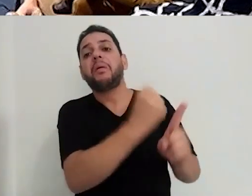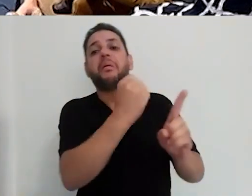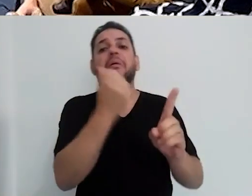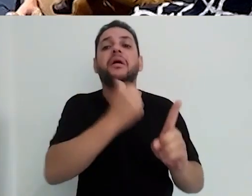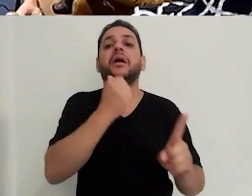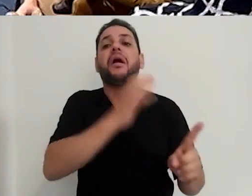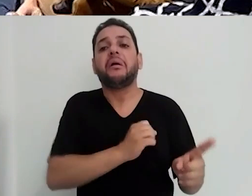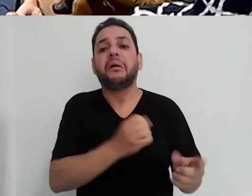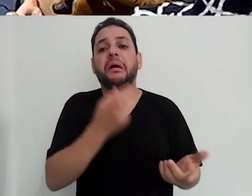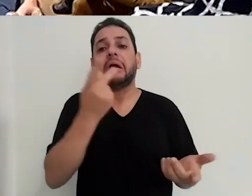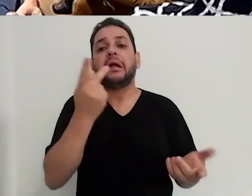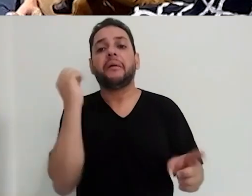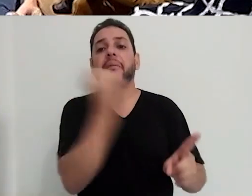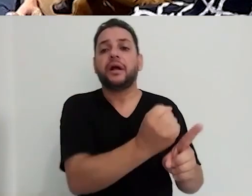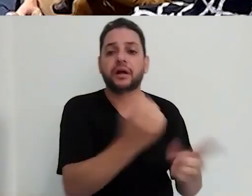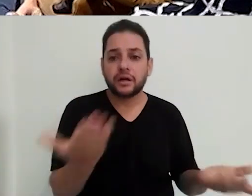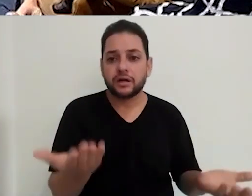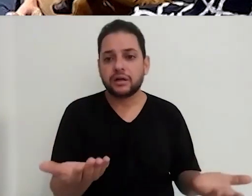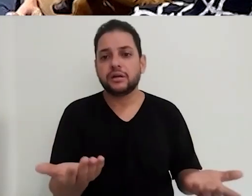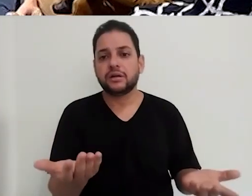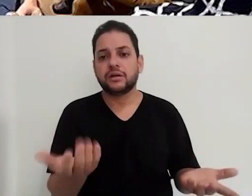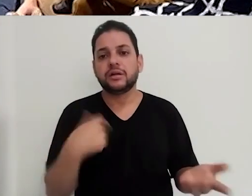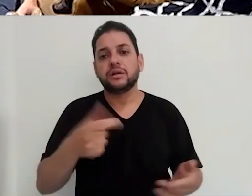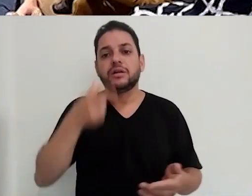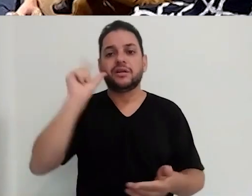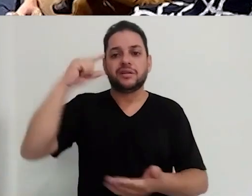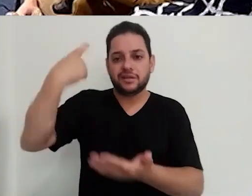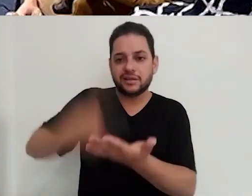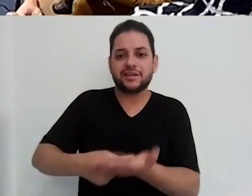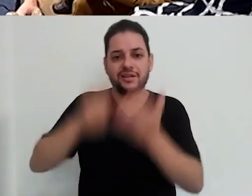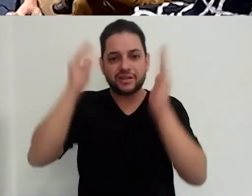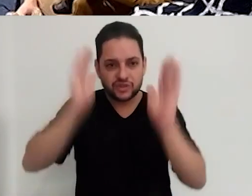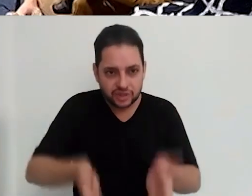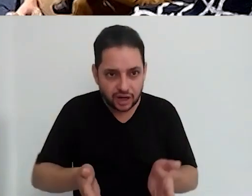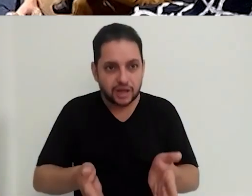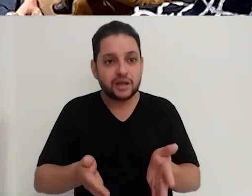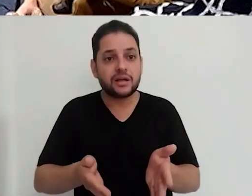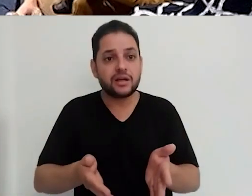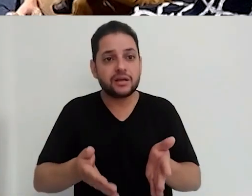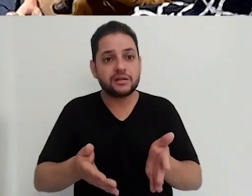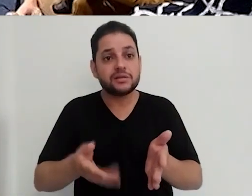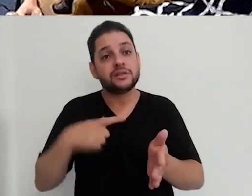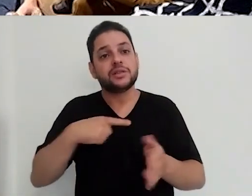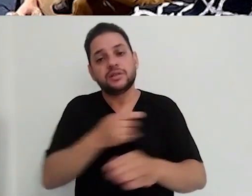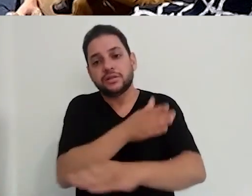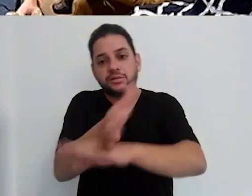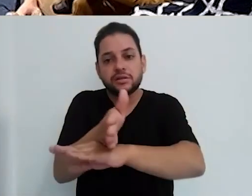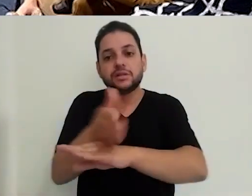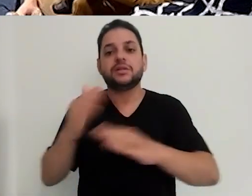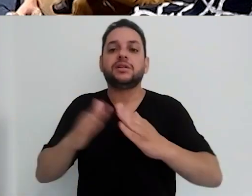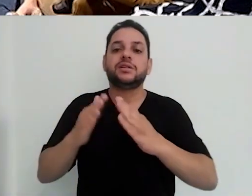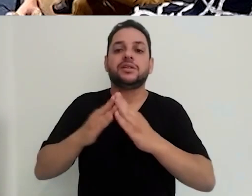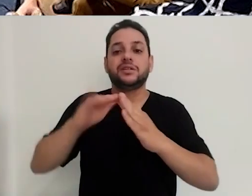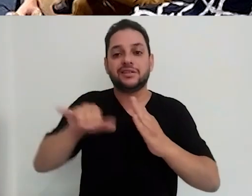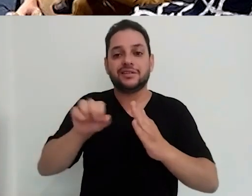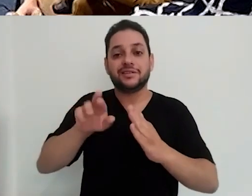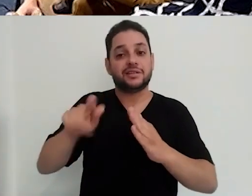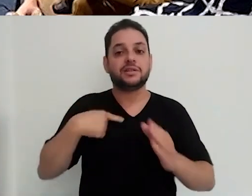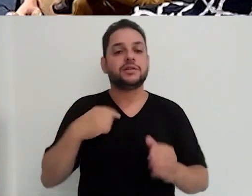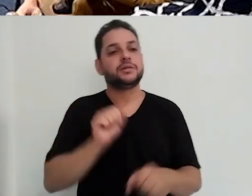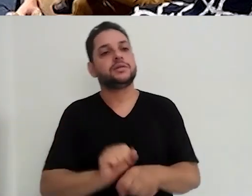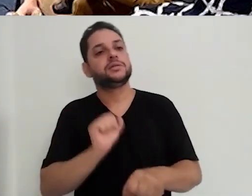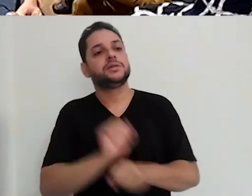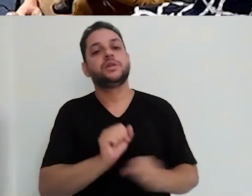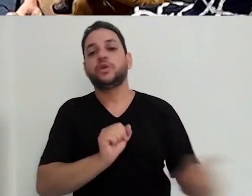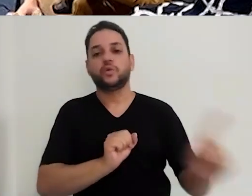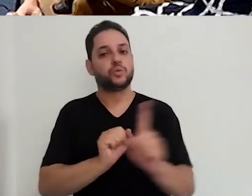a gente já tinha marcado uma vez com ele, esse é que era o negócio, a gente tinha marcado uma vez com ele, em que a gente foi até a casa do Jorge e ele não apareceu.